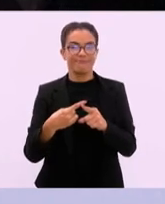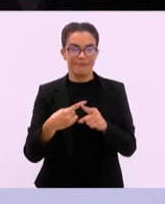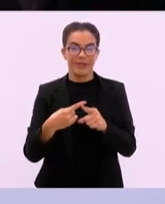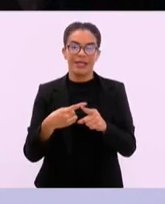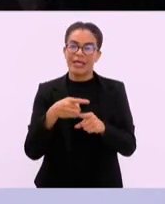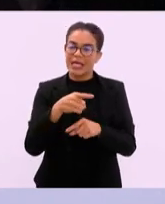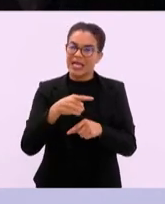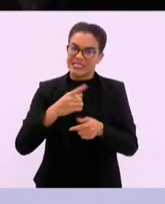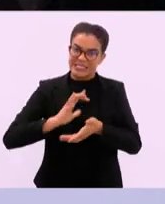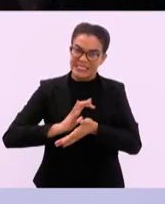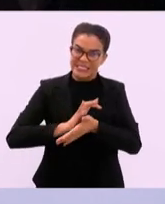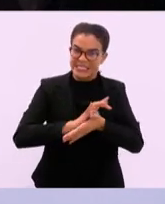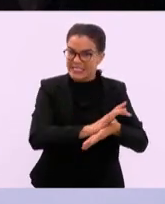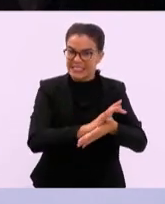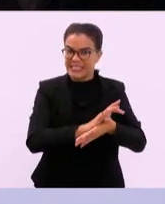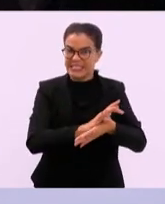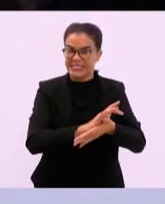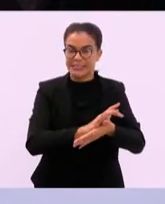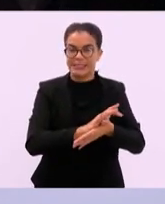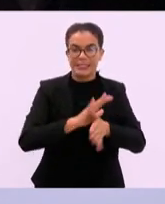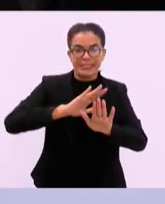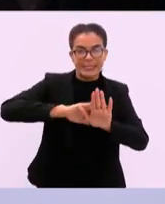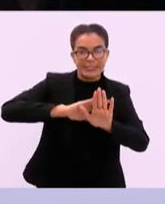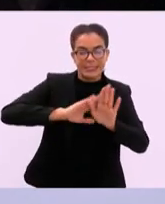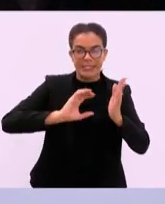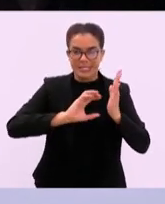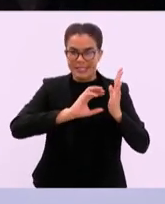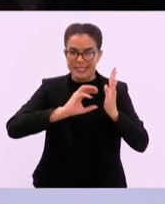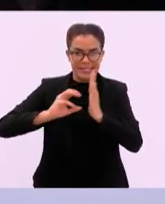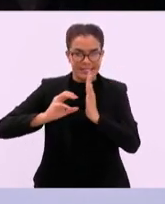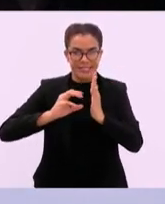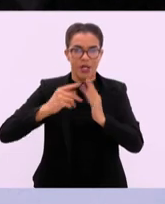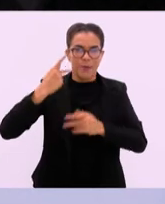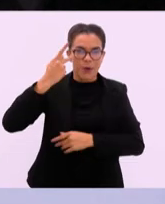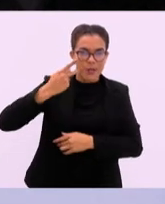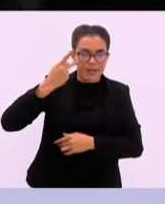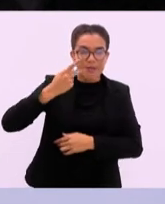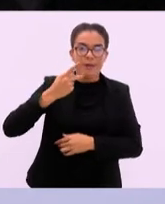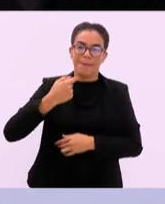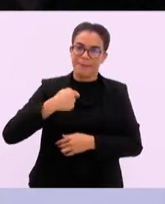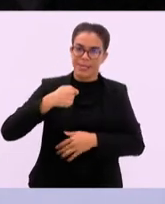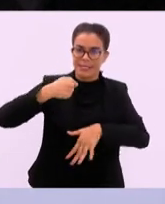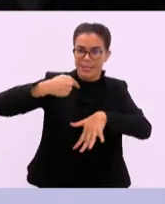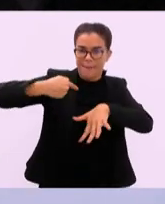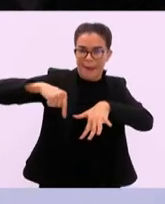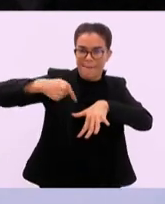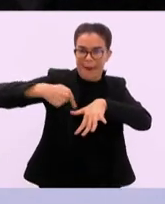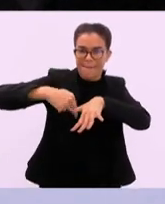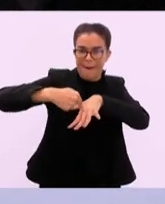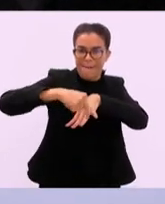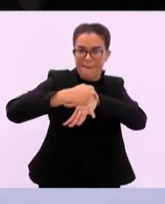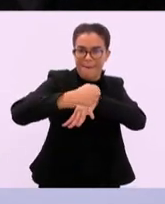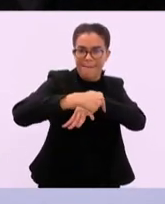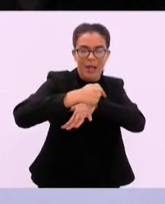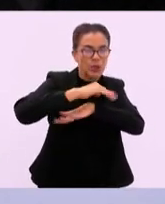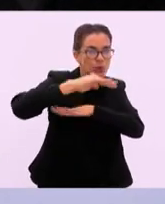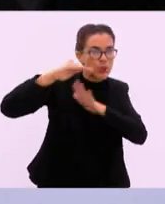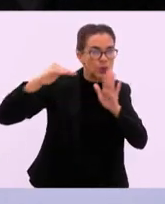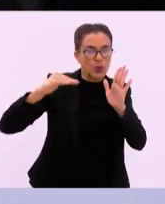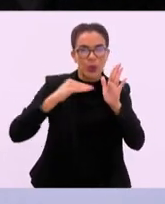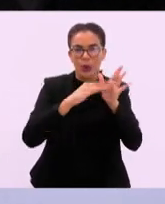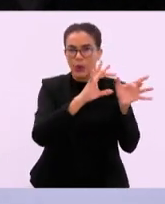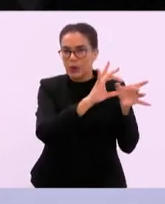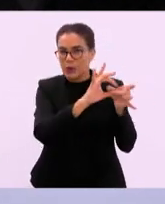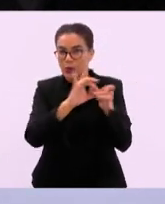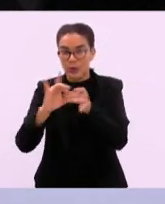a intolerância ideológica tem que ser para todos os segmentos ideológicos. E o deputado Povel